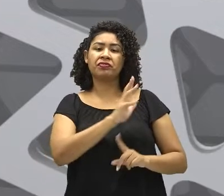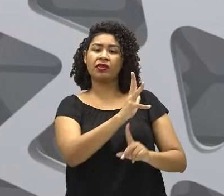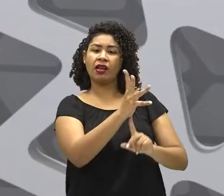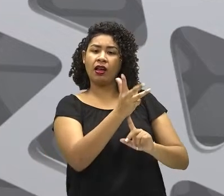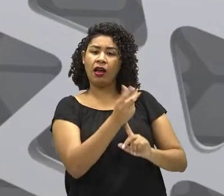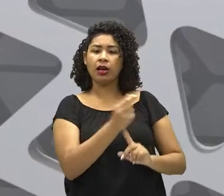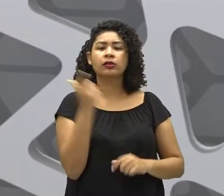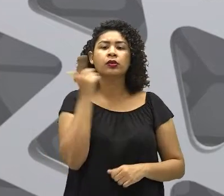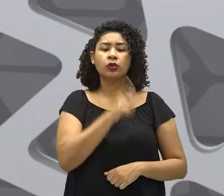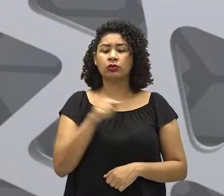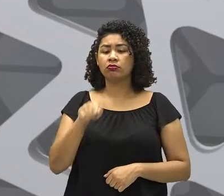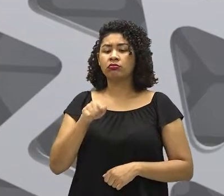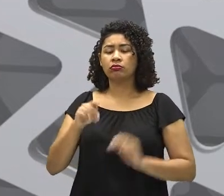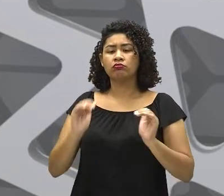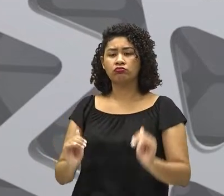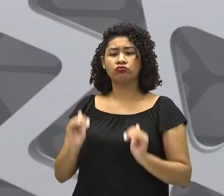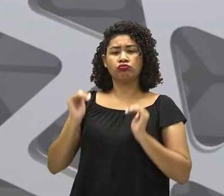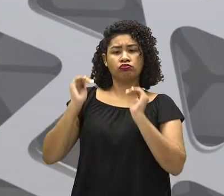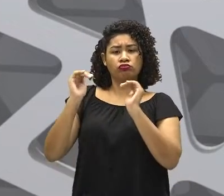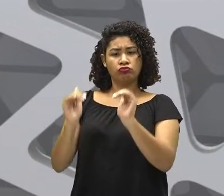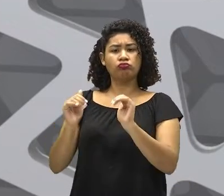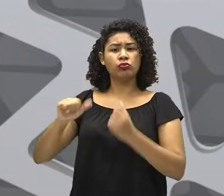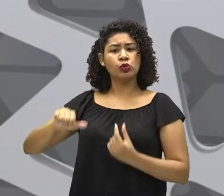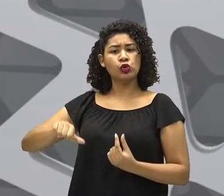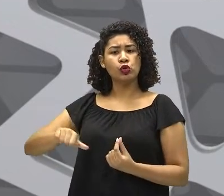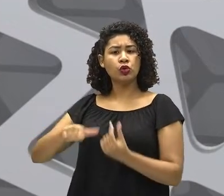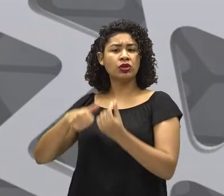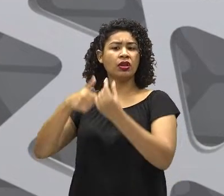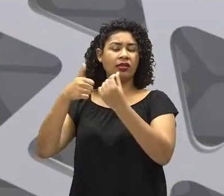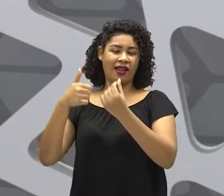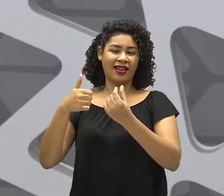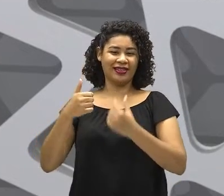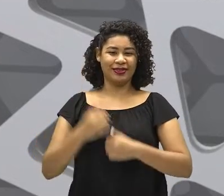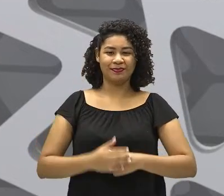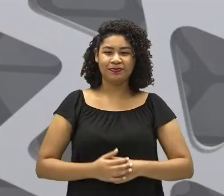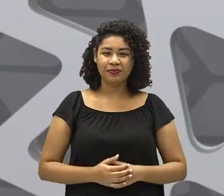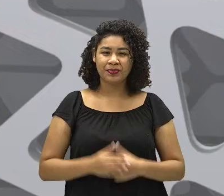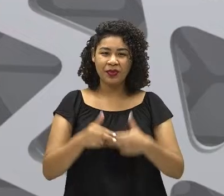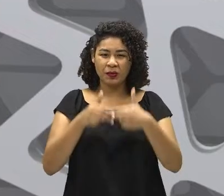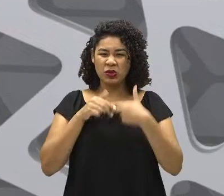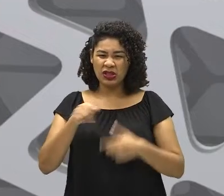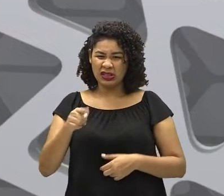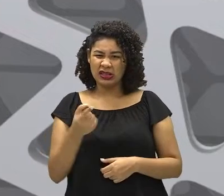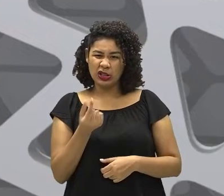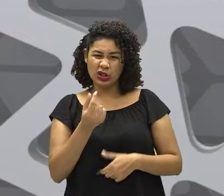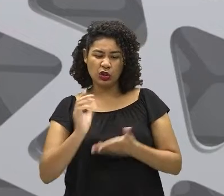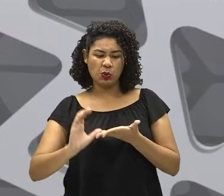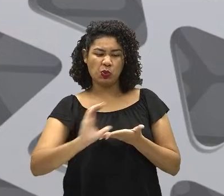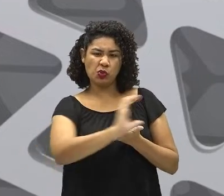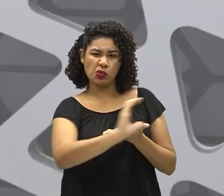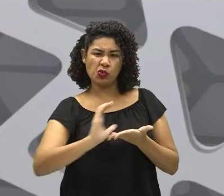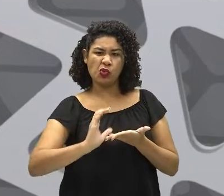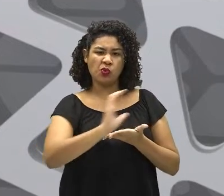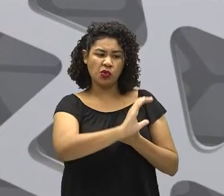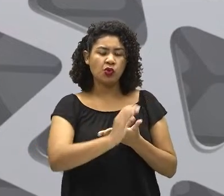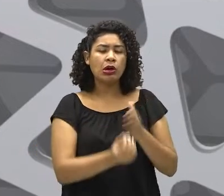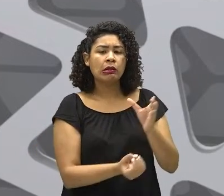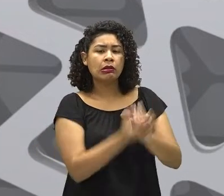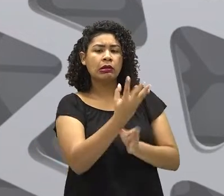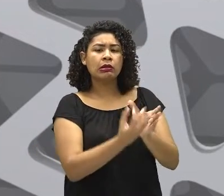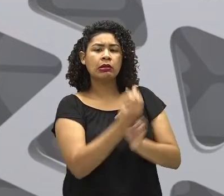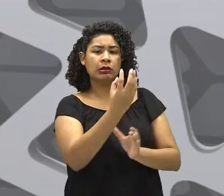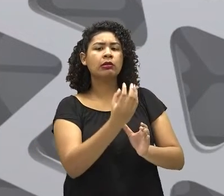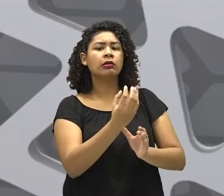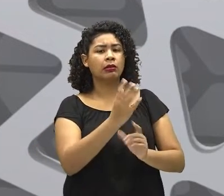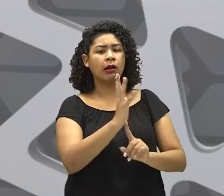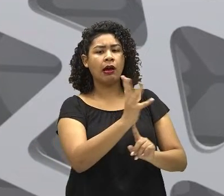status social elevado. Então, não pense que esses burgueses, ao financiar as produções artísticas e desenvolvimento